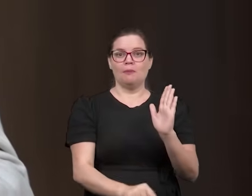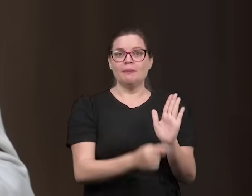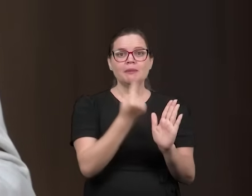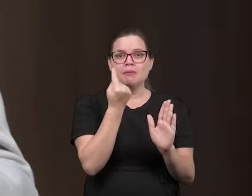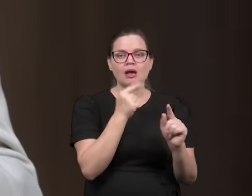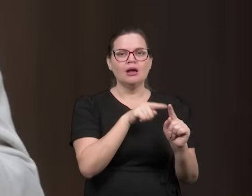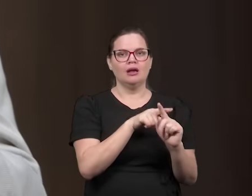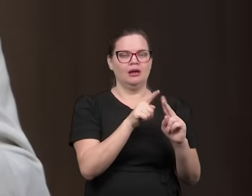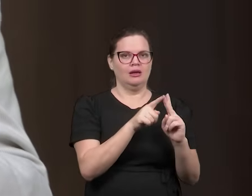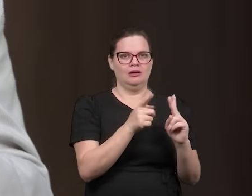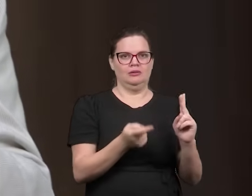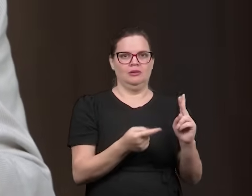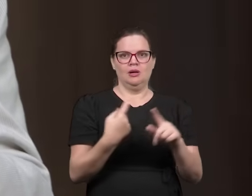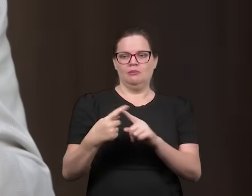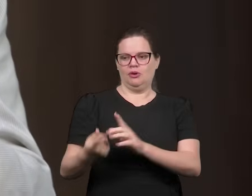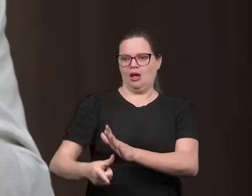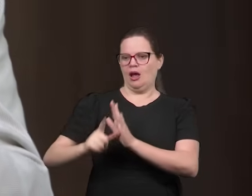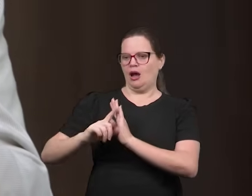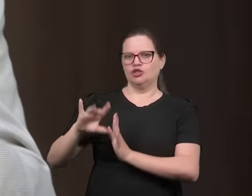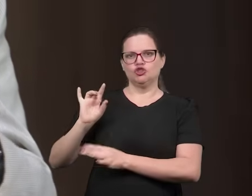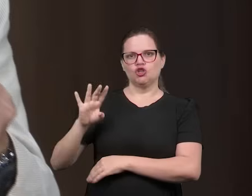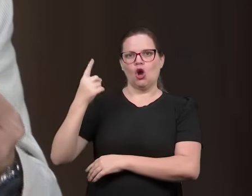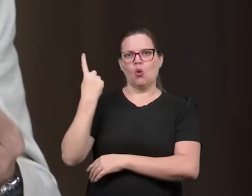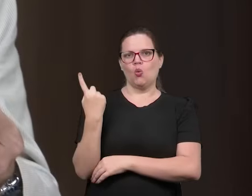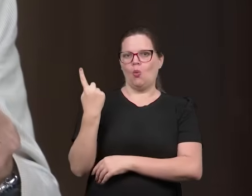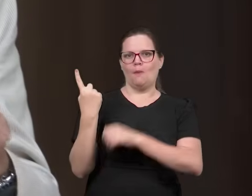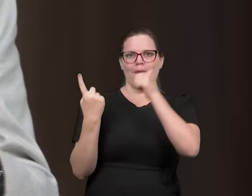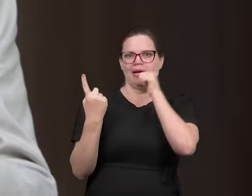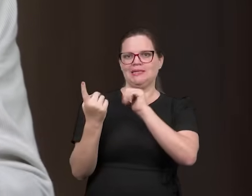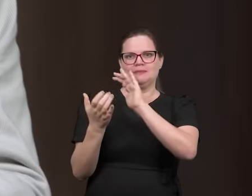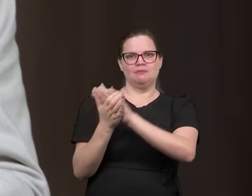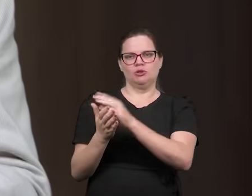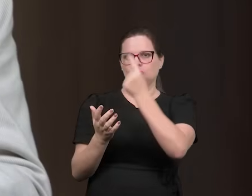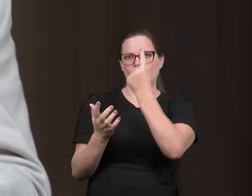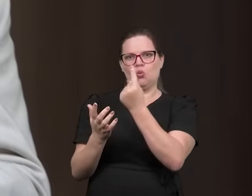né? Até aquele momento todo marido tinha uma esposa,